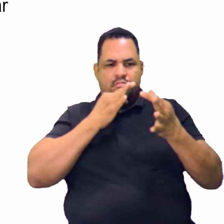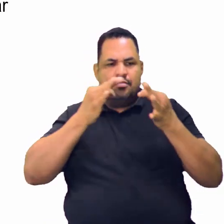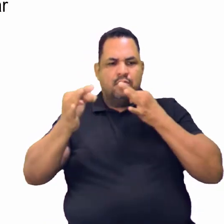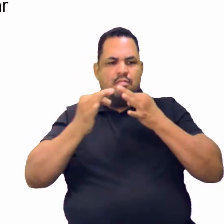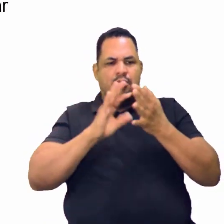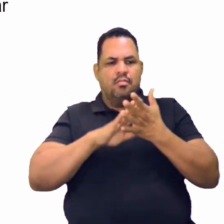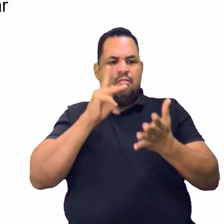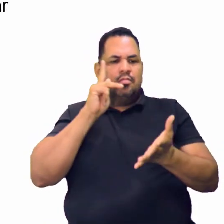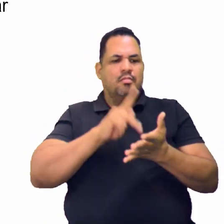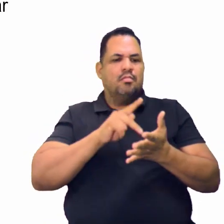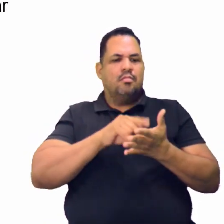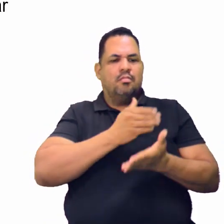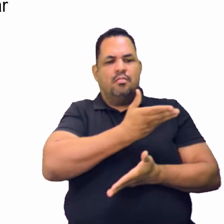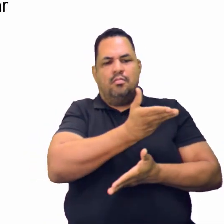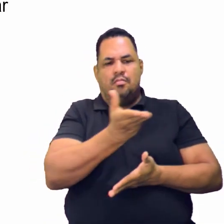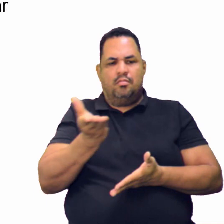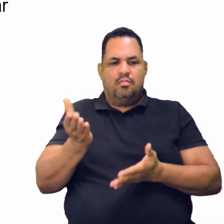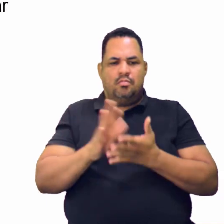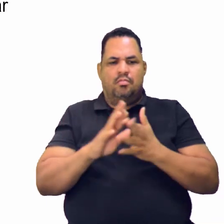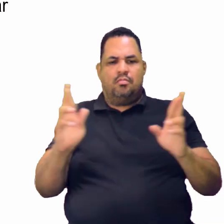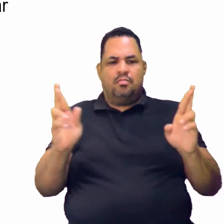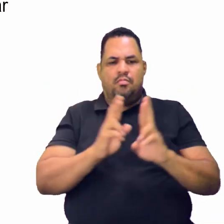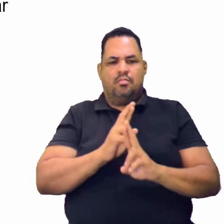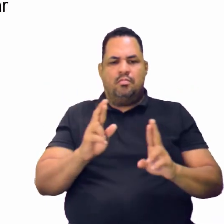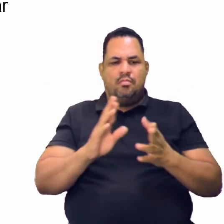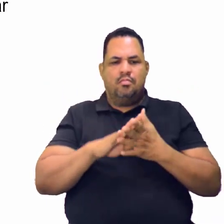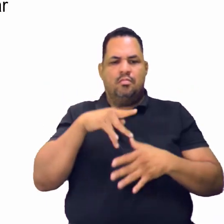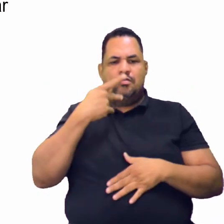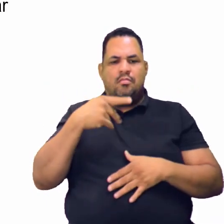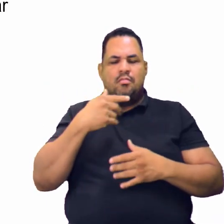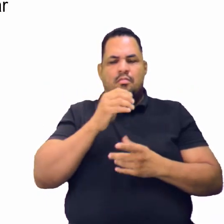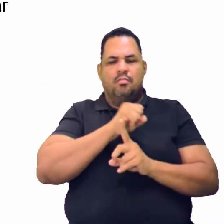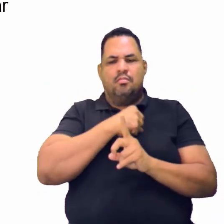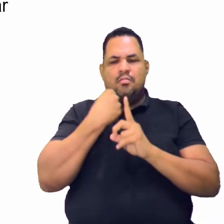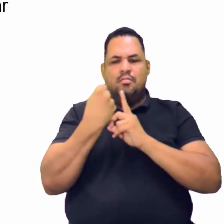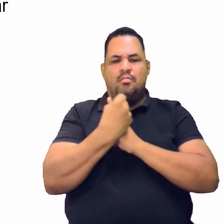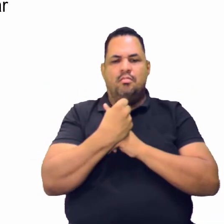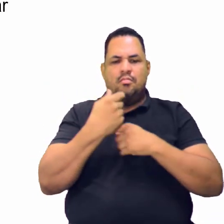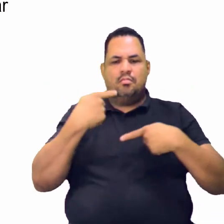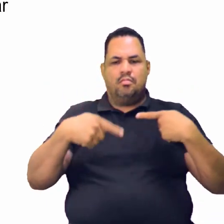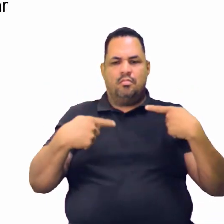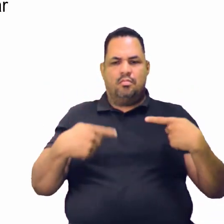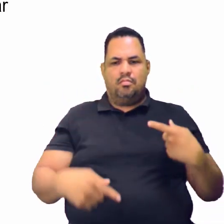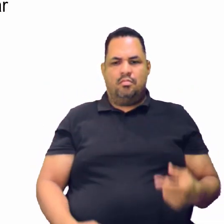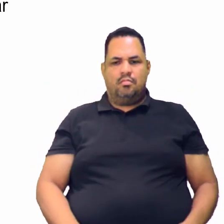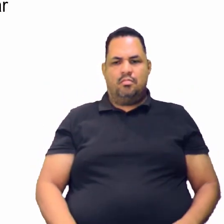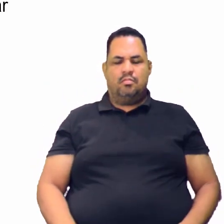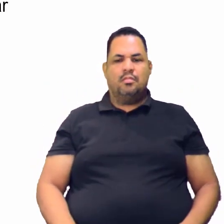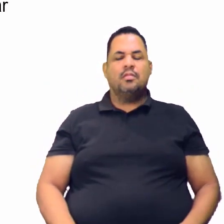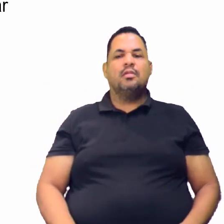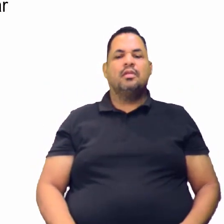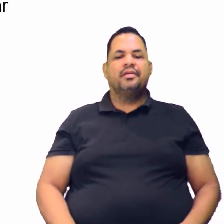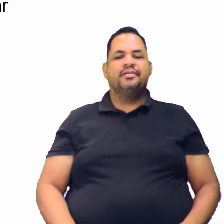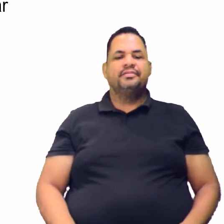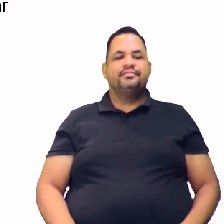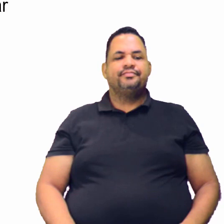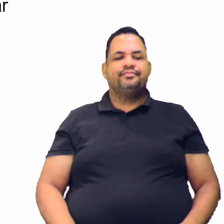de criticar a realidade em relação a causas sociais e